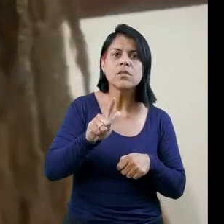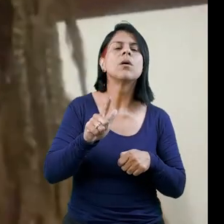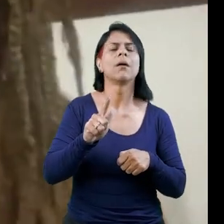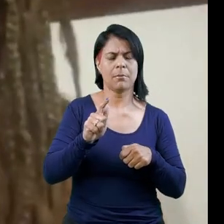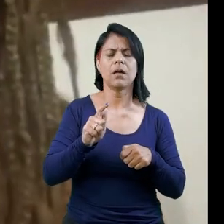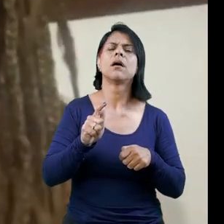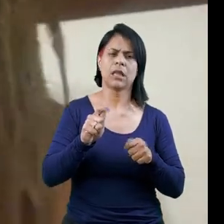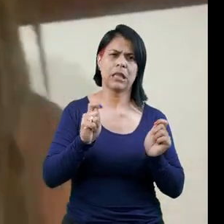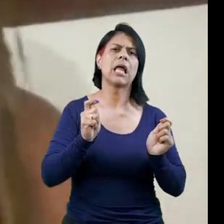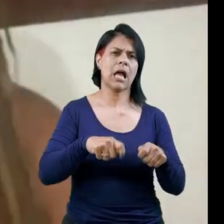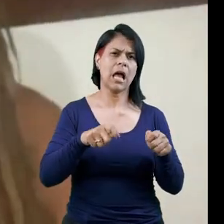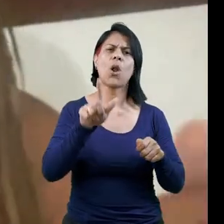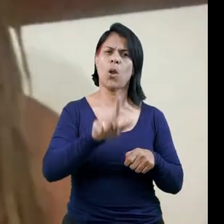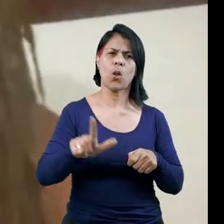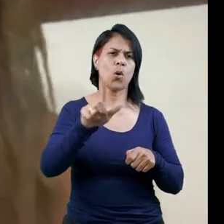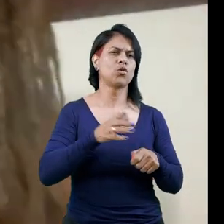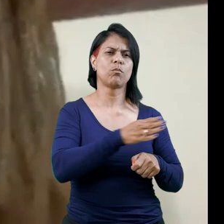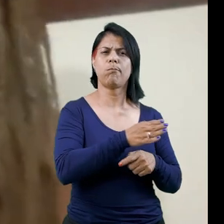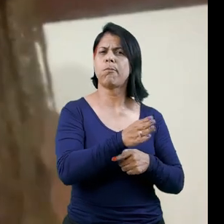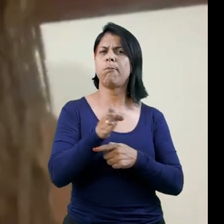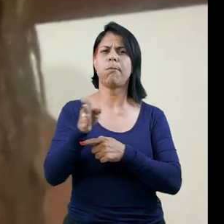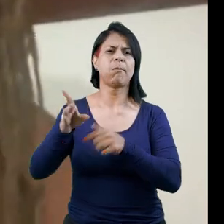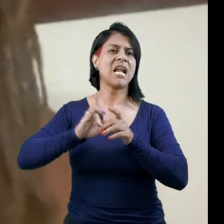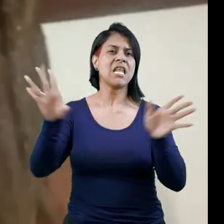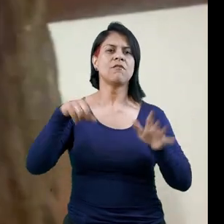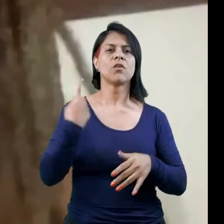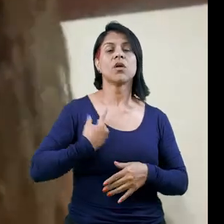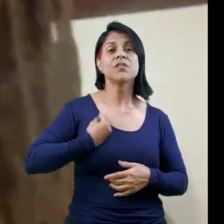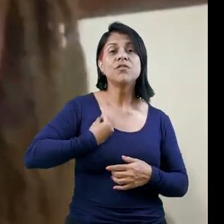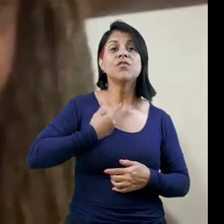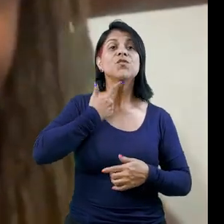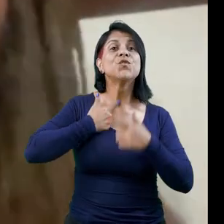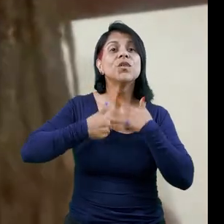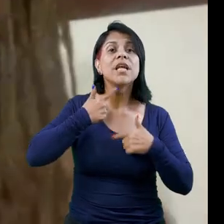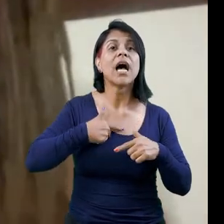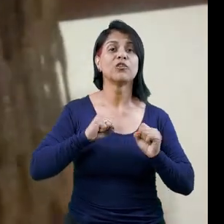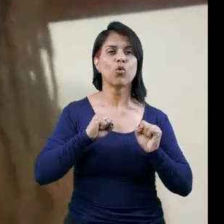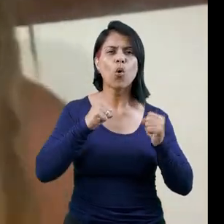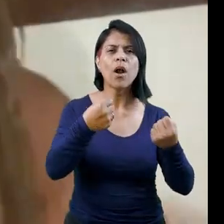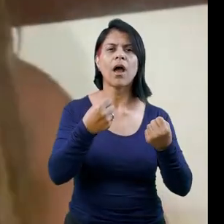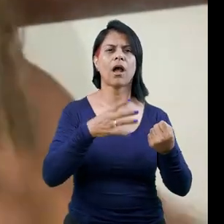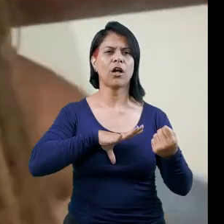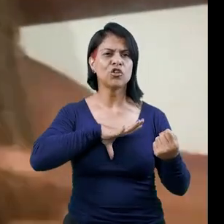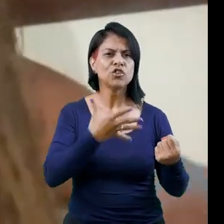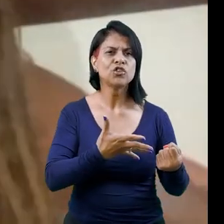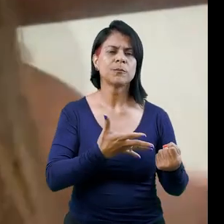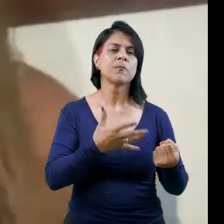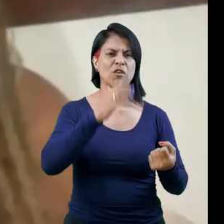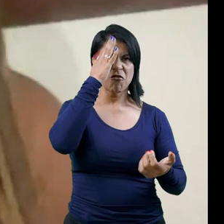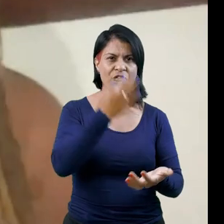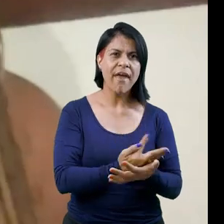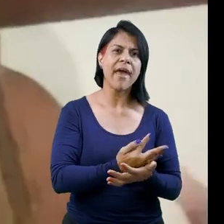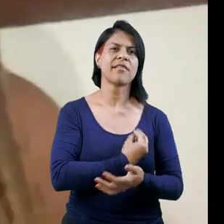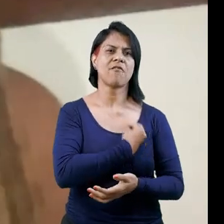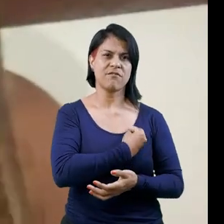são completamente possíveis de serem vividos se a gente tem desejo, se a gente tem coragem, se a gente tem a nossa fé